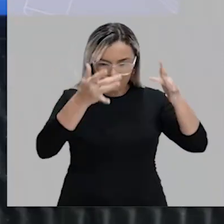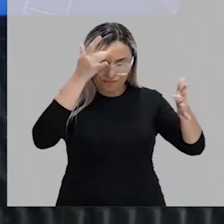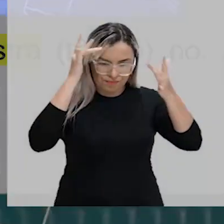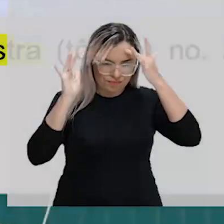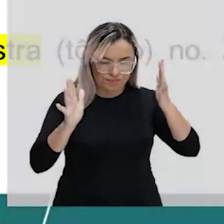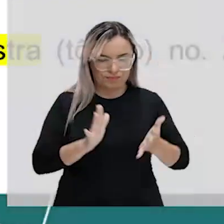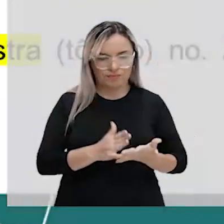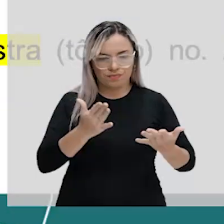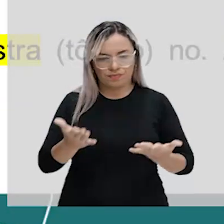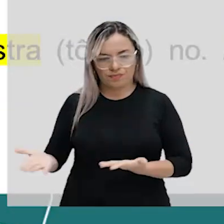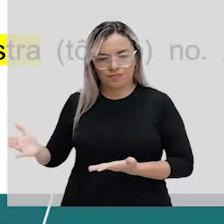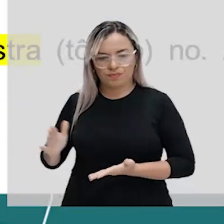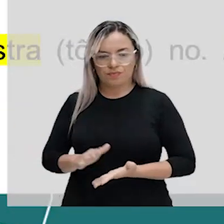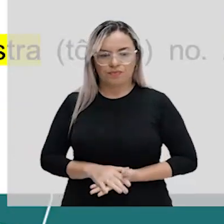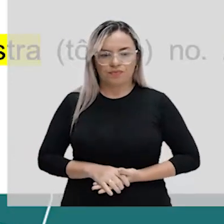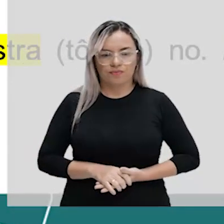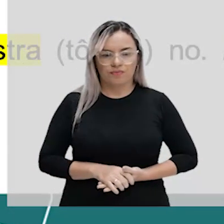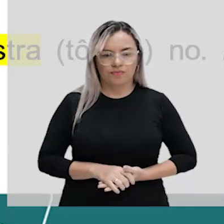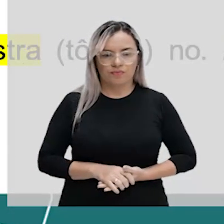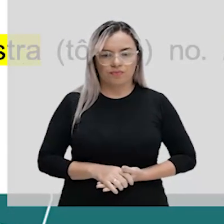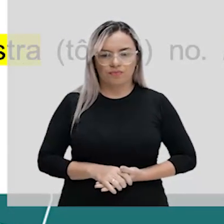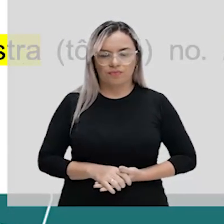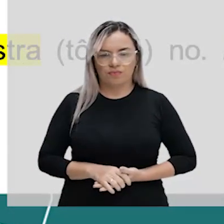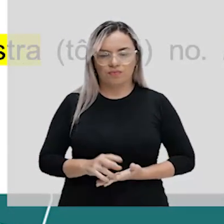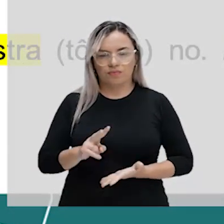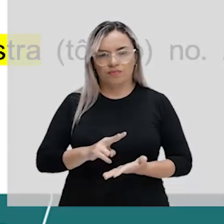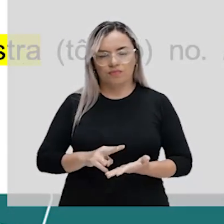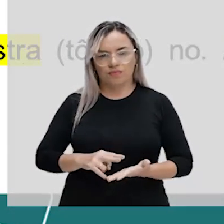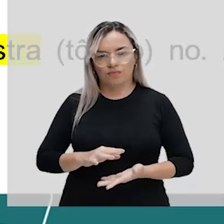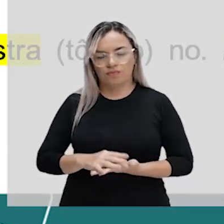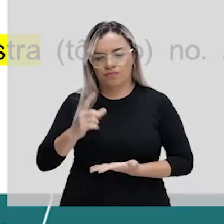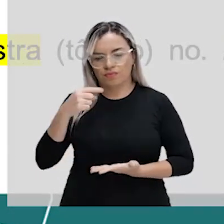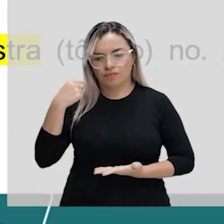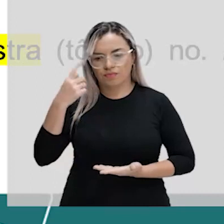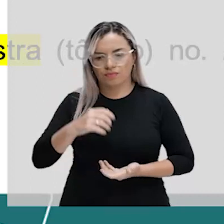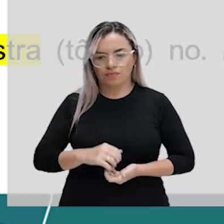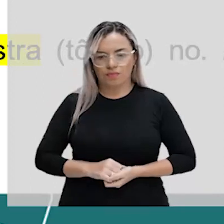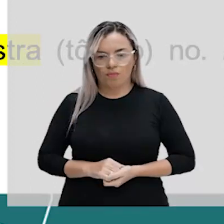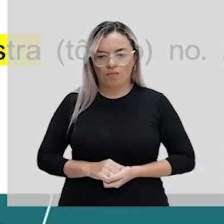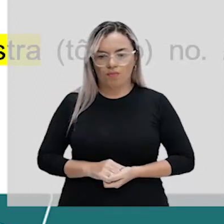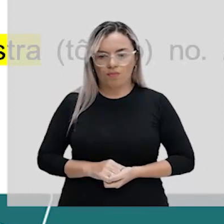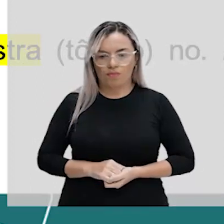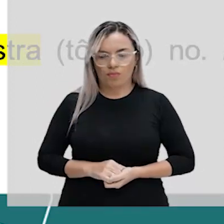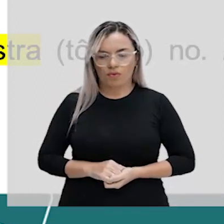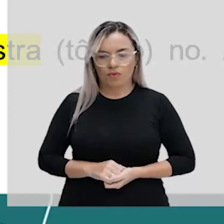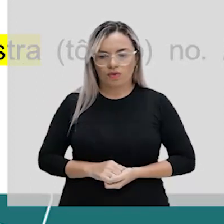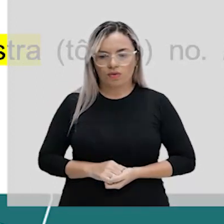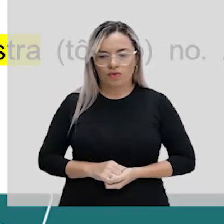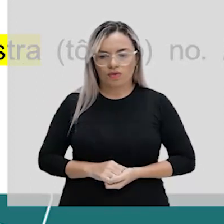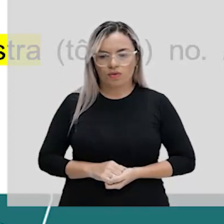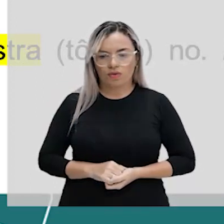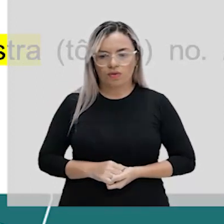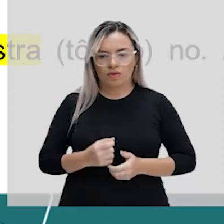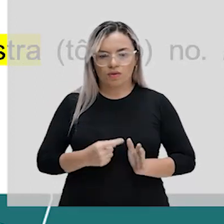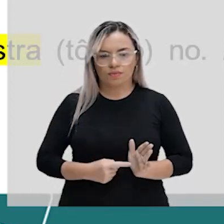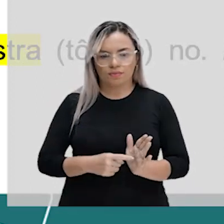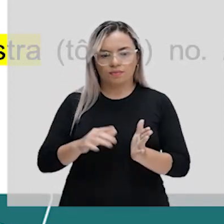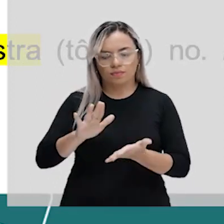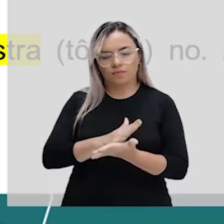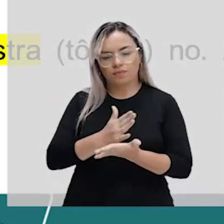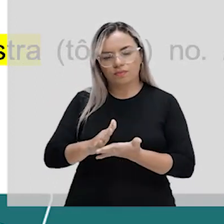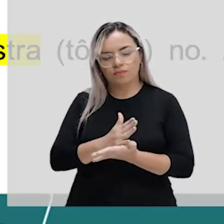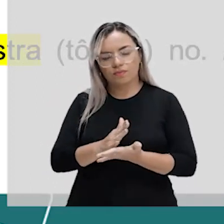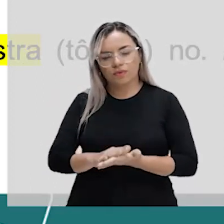tá? Veamos alguns exemplos de las duas categorias. Então, vamos ver agora alguns exemplos dessas